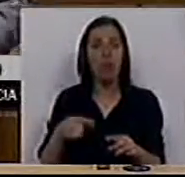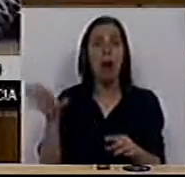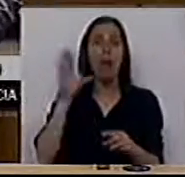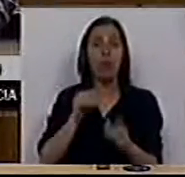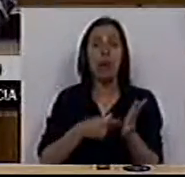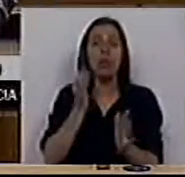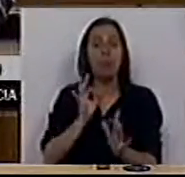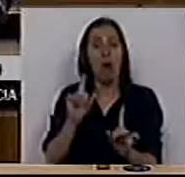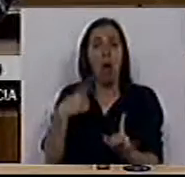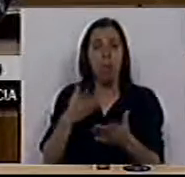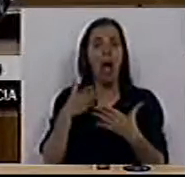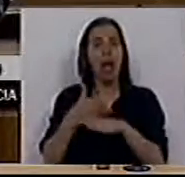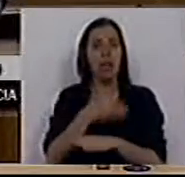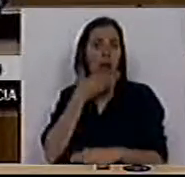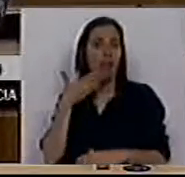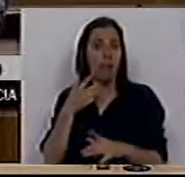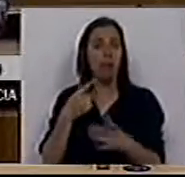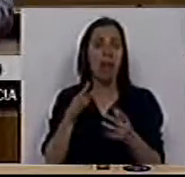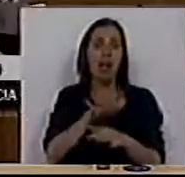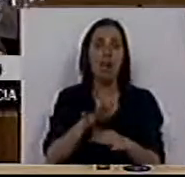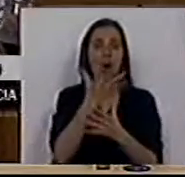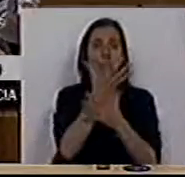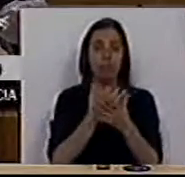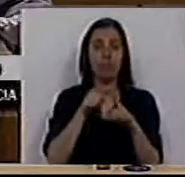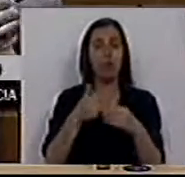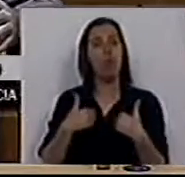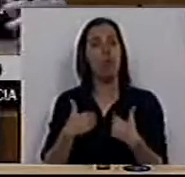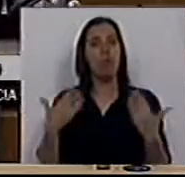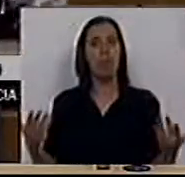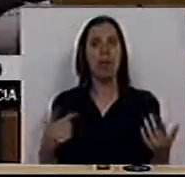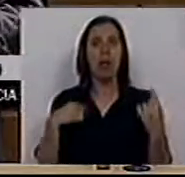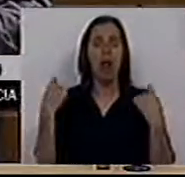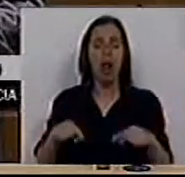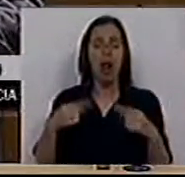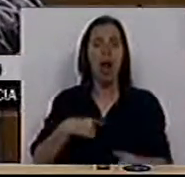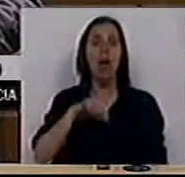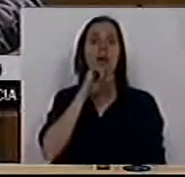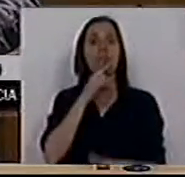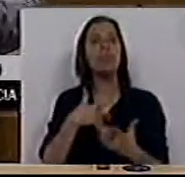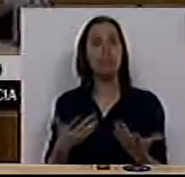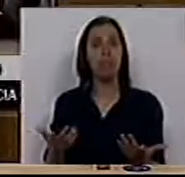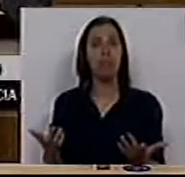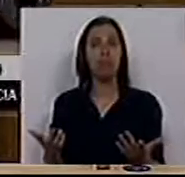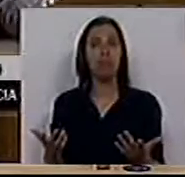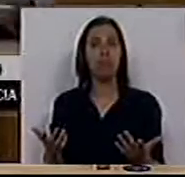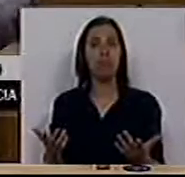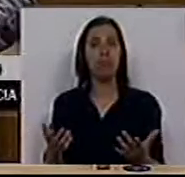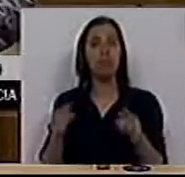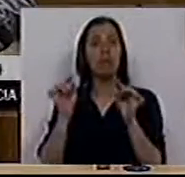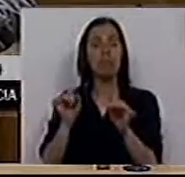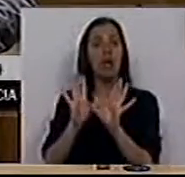mais precisavam ter acesso a este regime bonificado. Da nossa parte, teremos toda a possibilidade para,